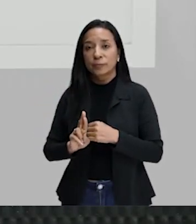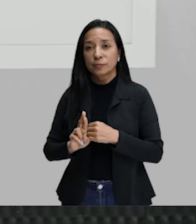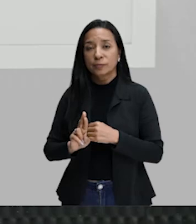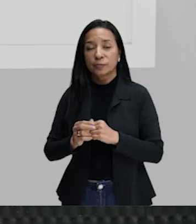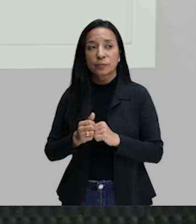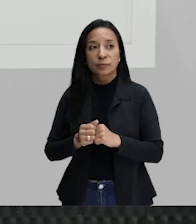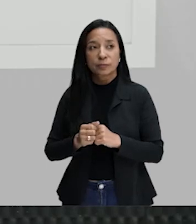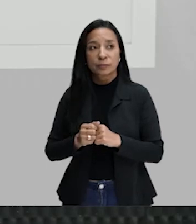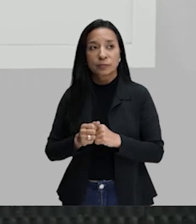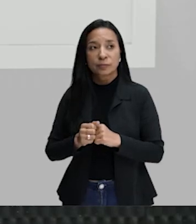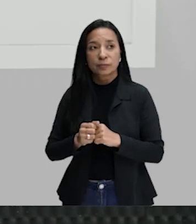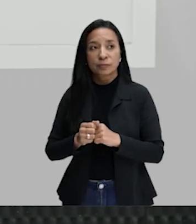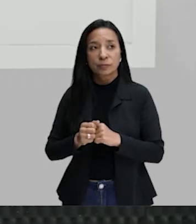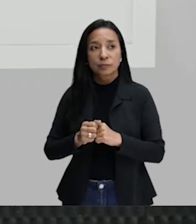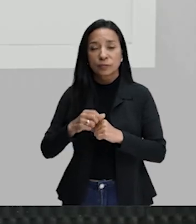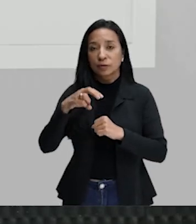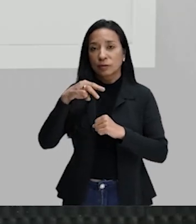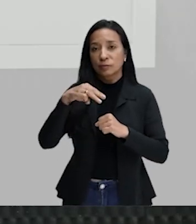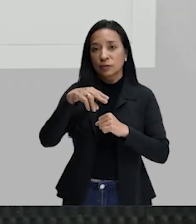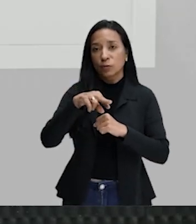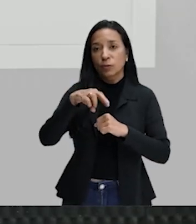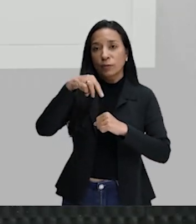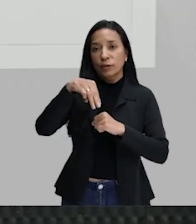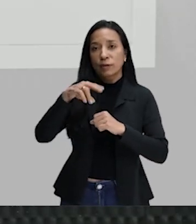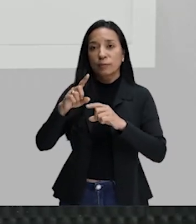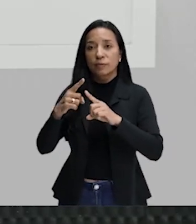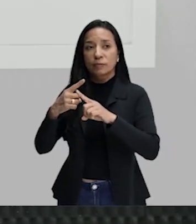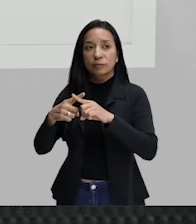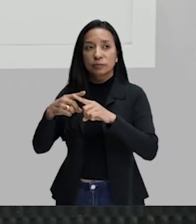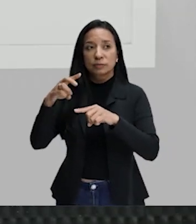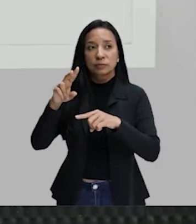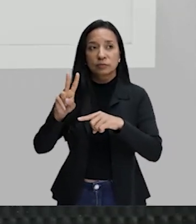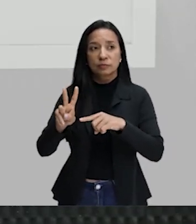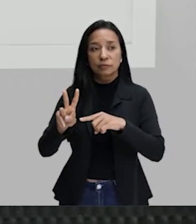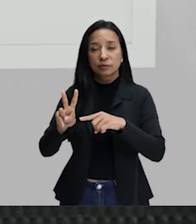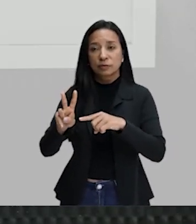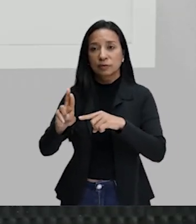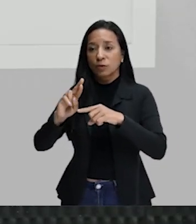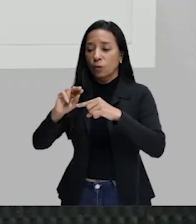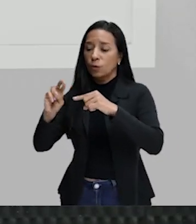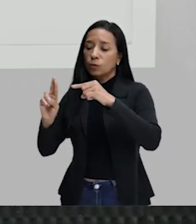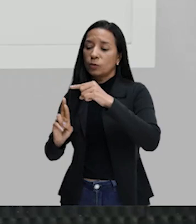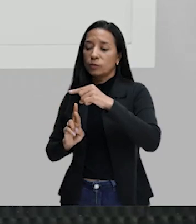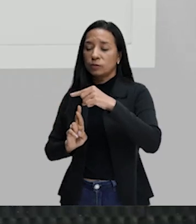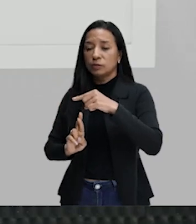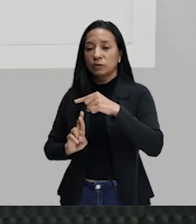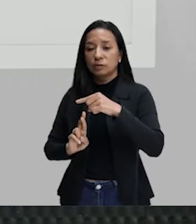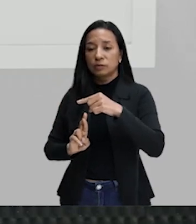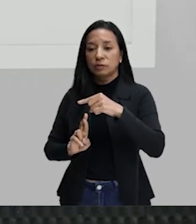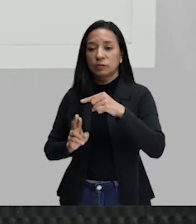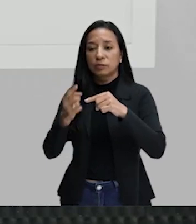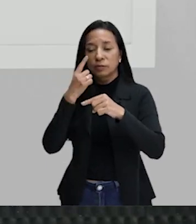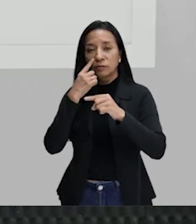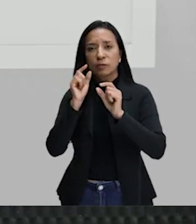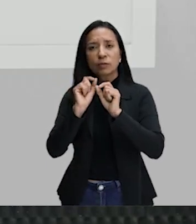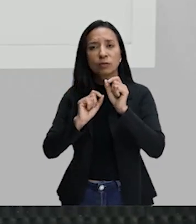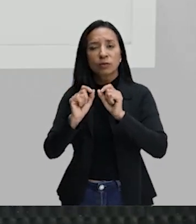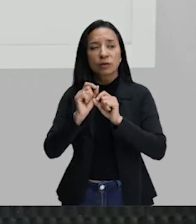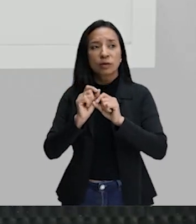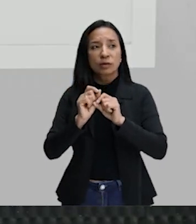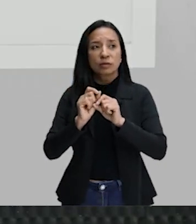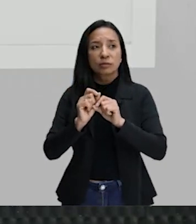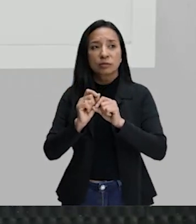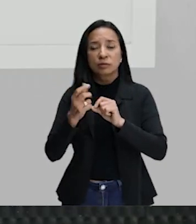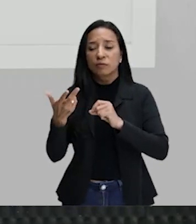aceleração centrípeta é a velocidade sobre o raio. O que a gente vai ver é o seguinte, primeira coisa, que as velocidades elas vão